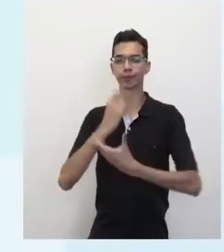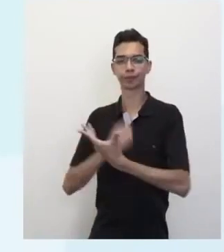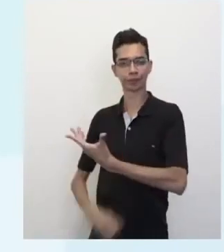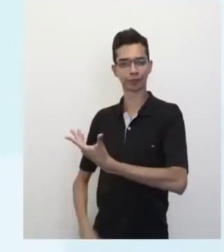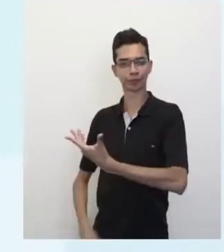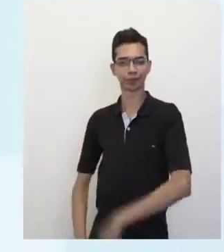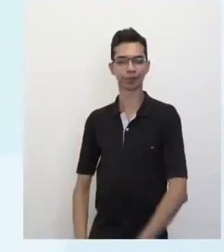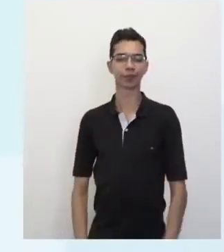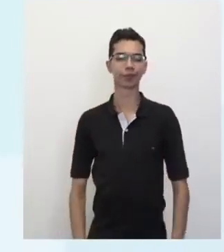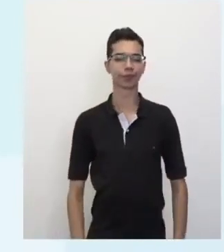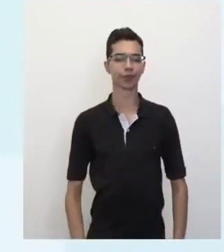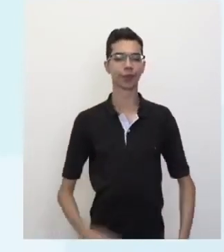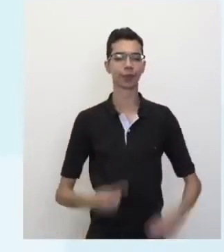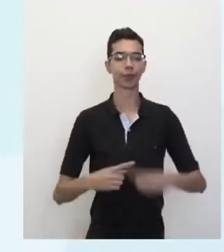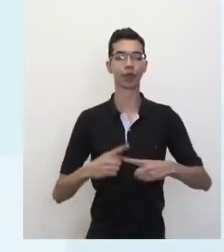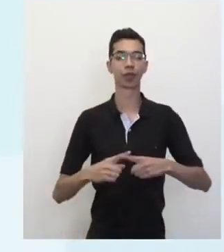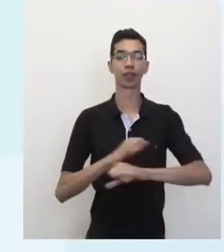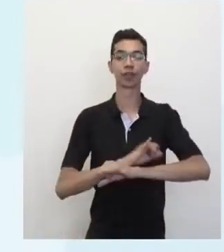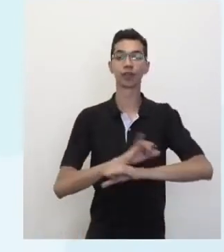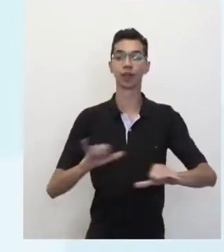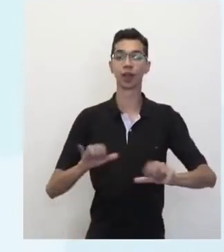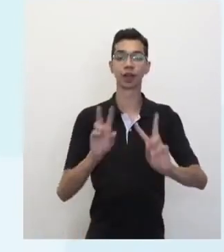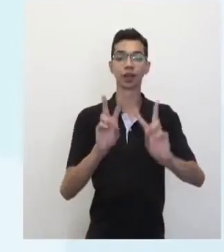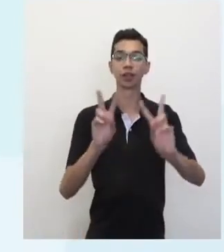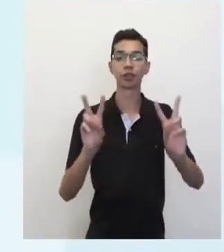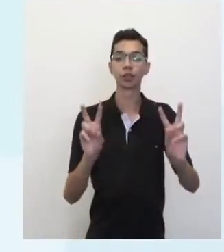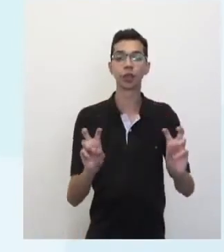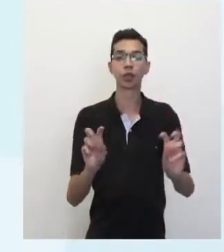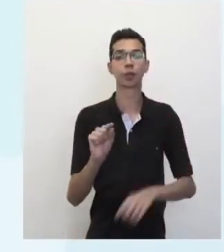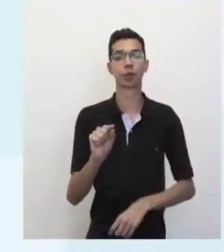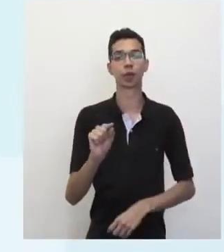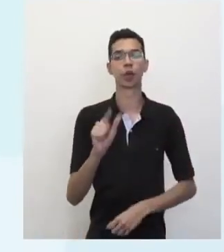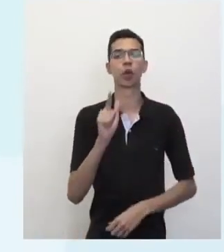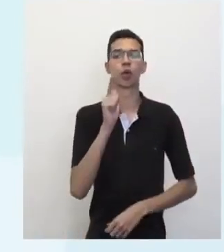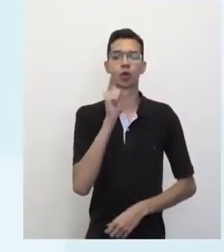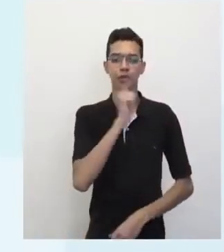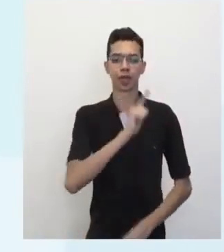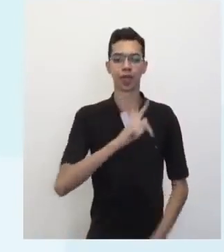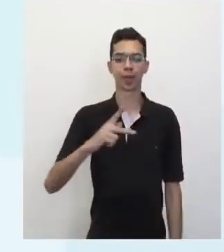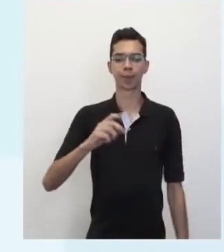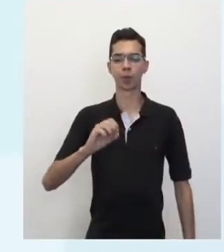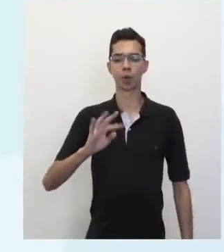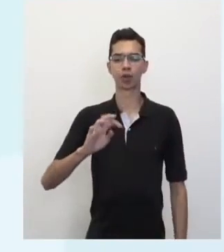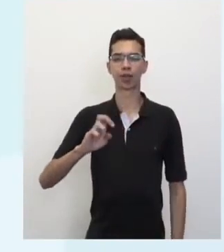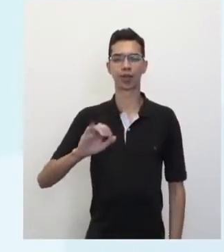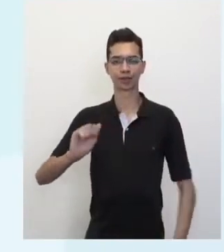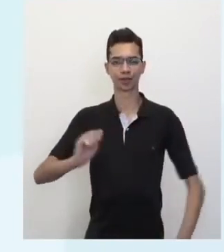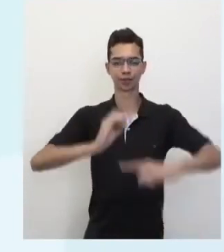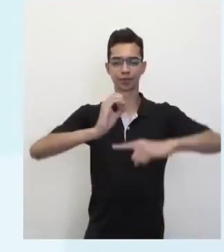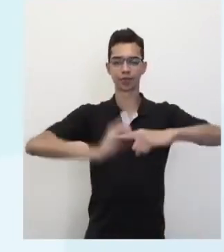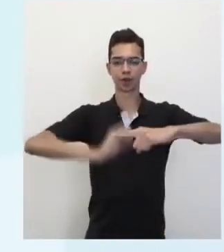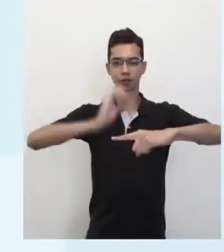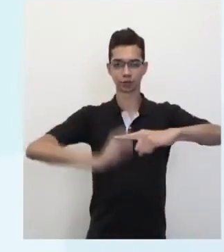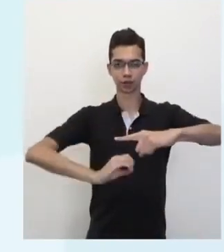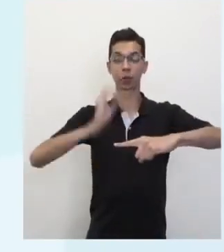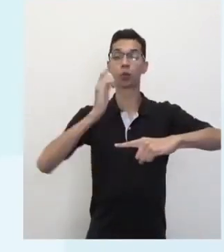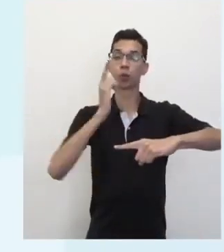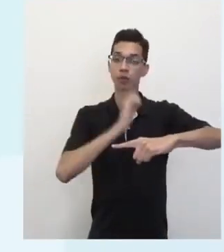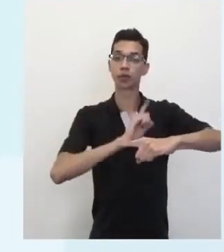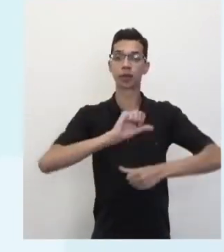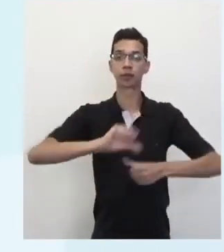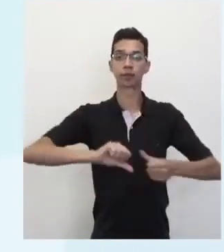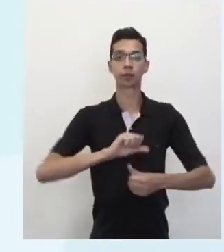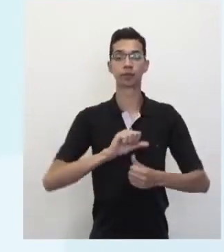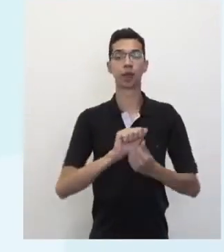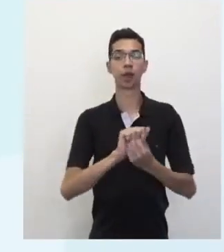a inversa da potência, porque a gente consegue escrever uma potência, quando ela é fracionária, na forma de raiz.